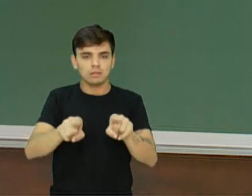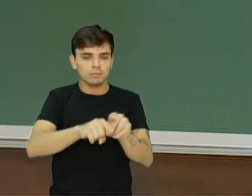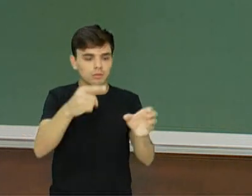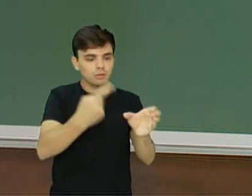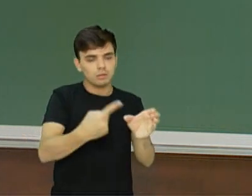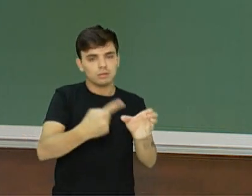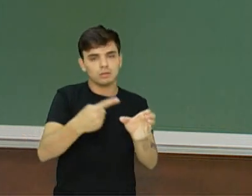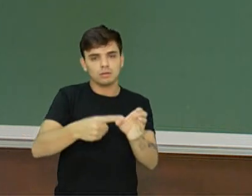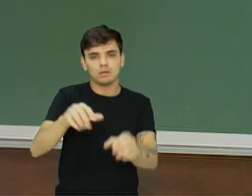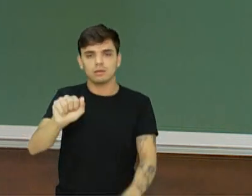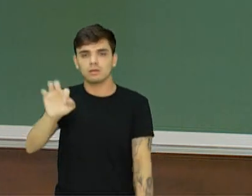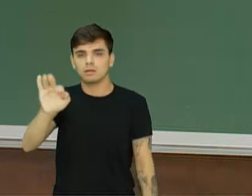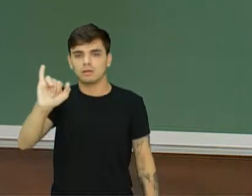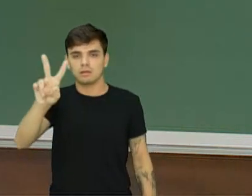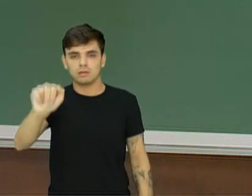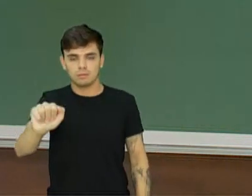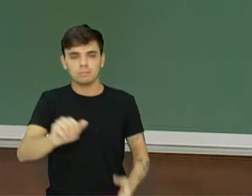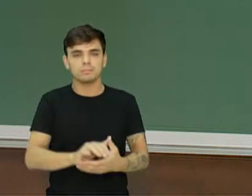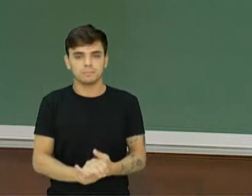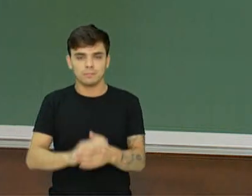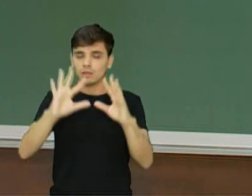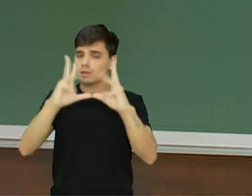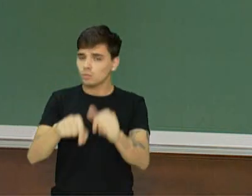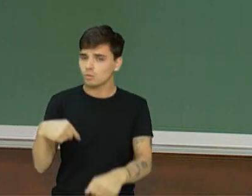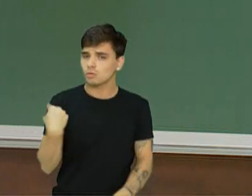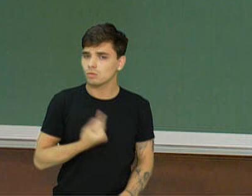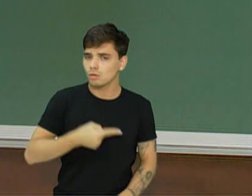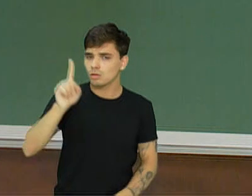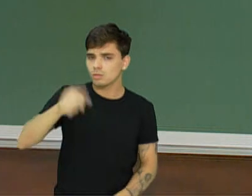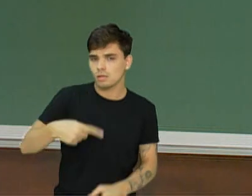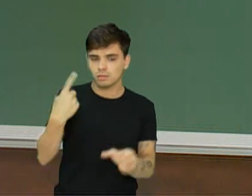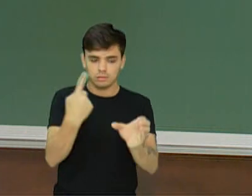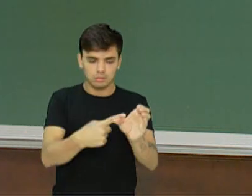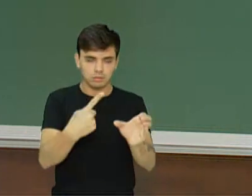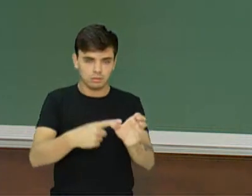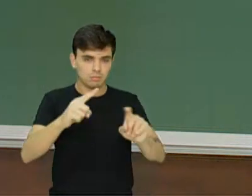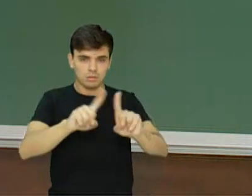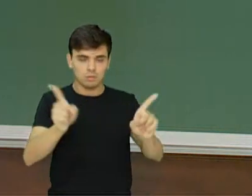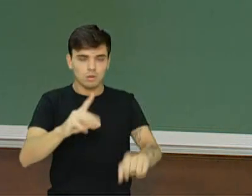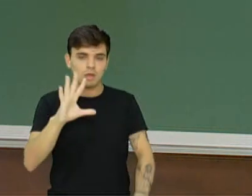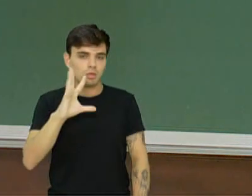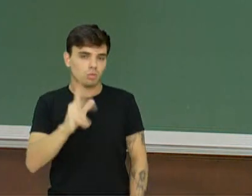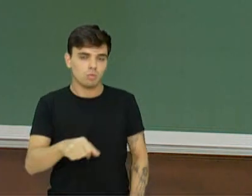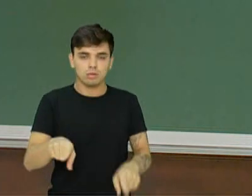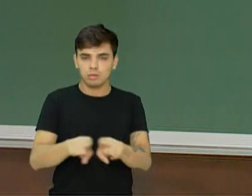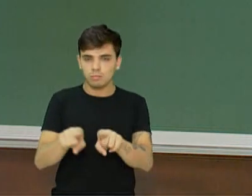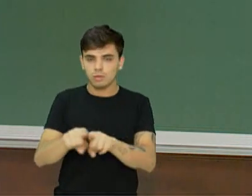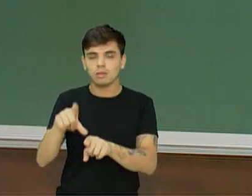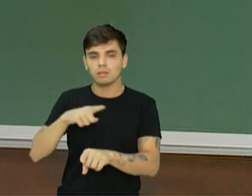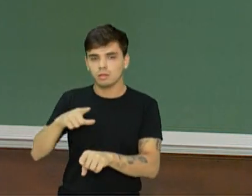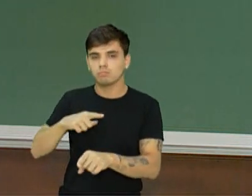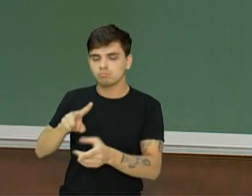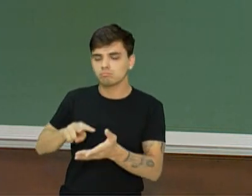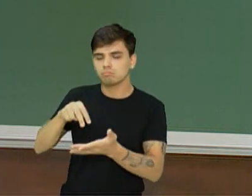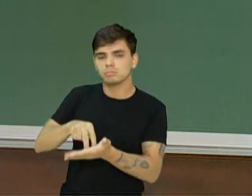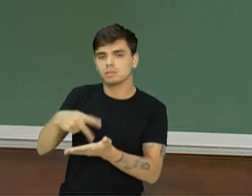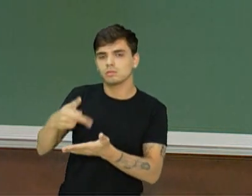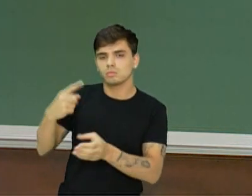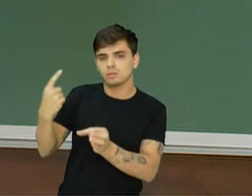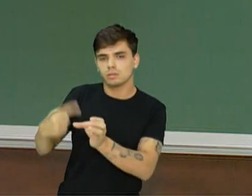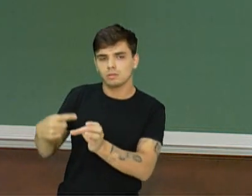cidadania ativa, né? Todos somos cidadãos, porém nem todos exercem ativamente a